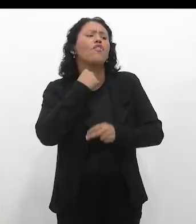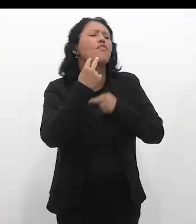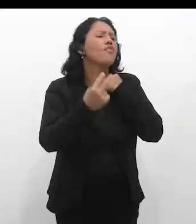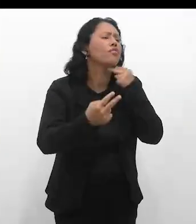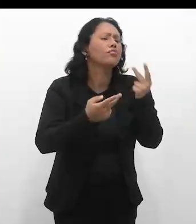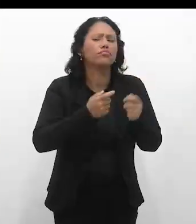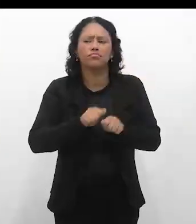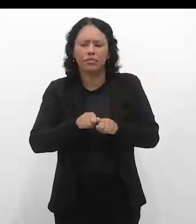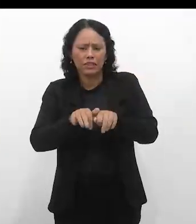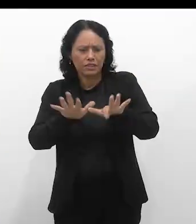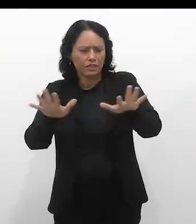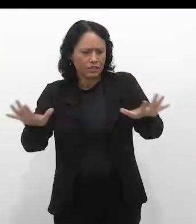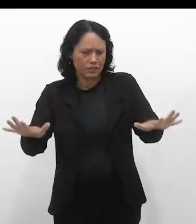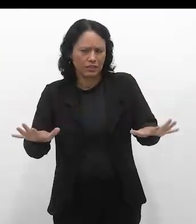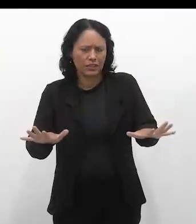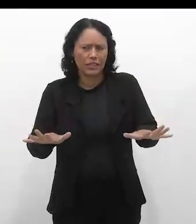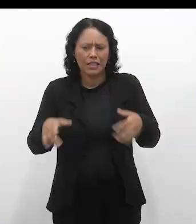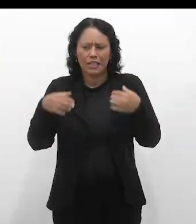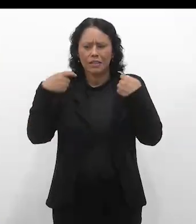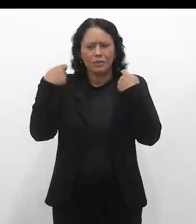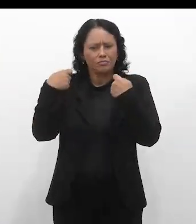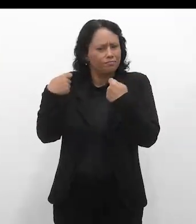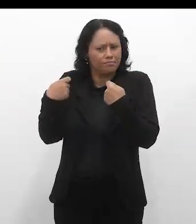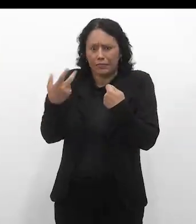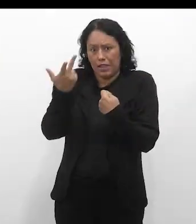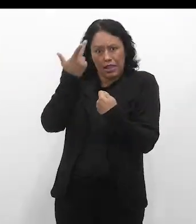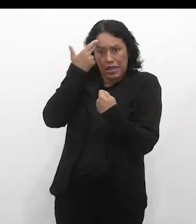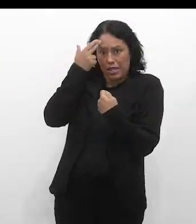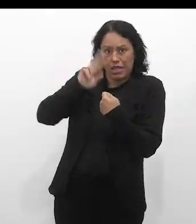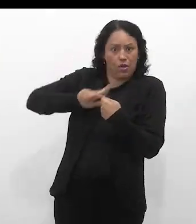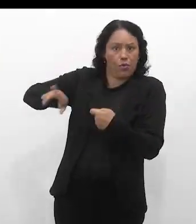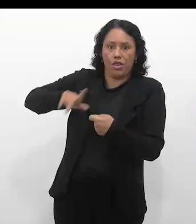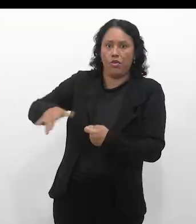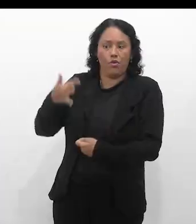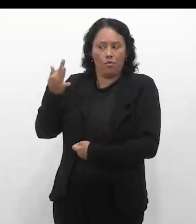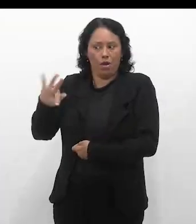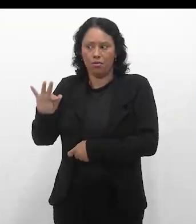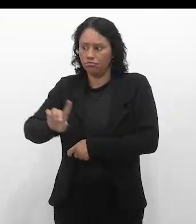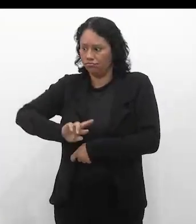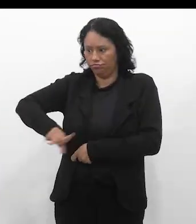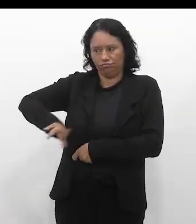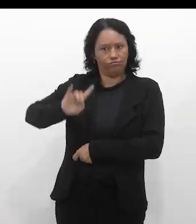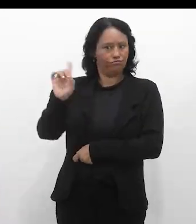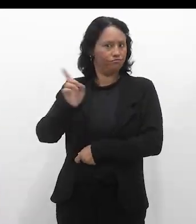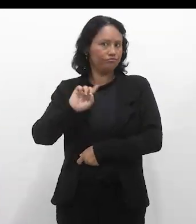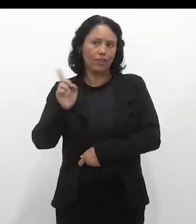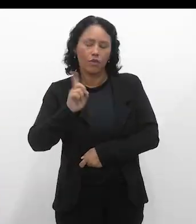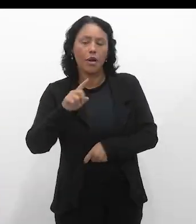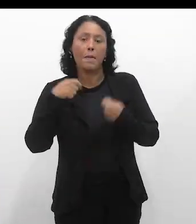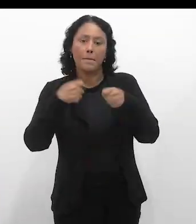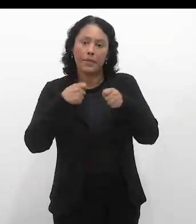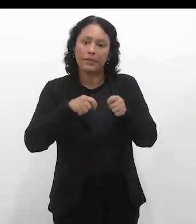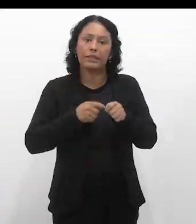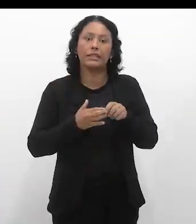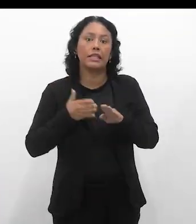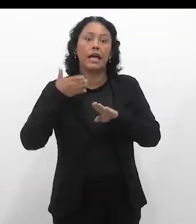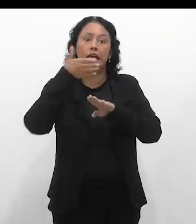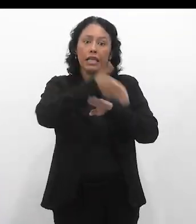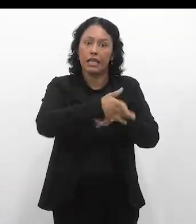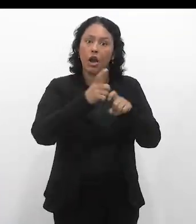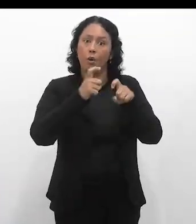né, desmistificar a dor. Não é normal sentir dor. Eu já digo logo, não é normal, a gente tem que procurar um